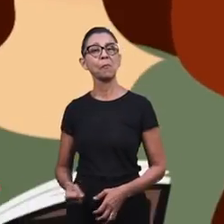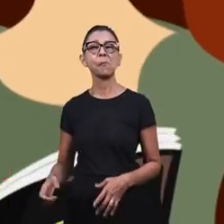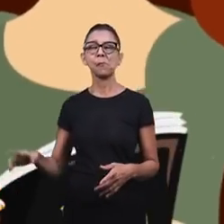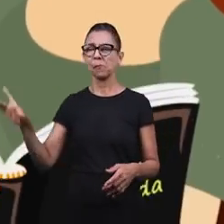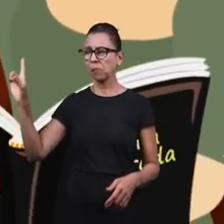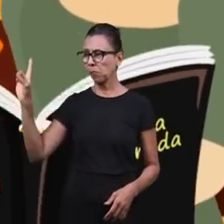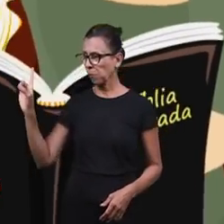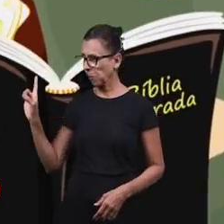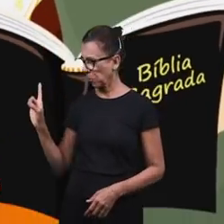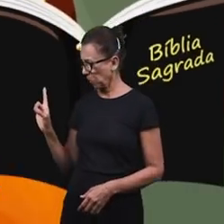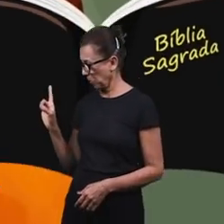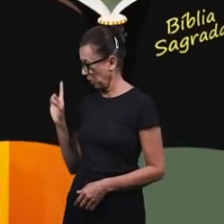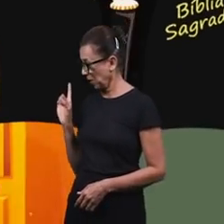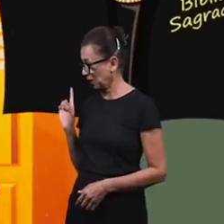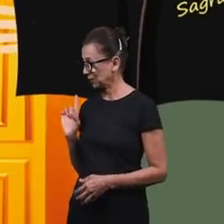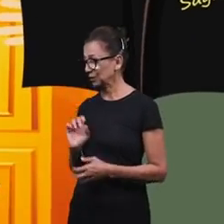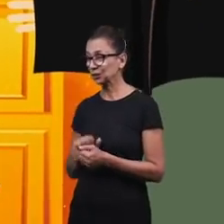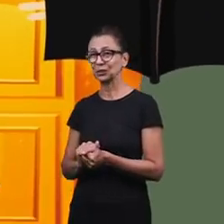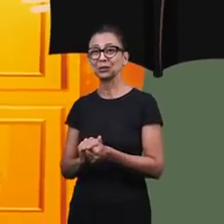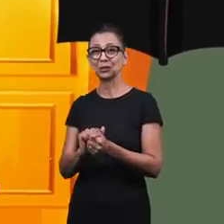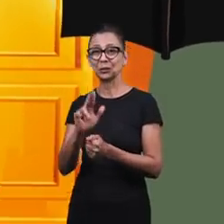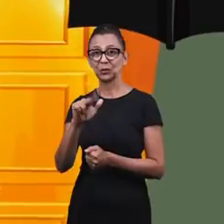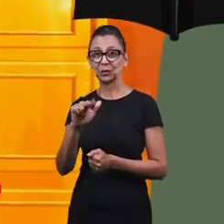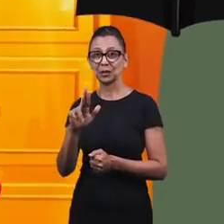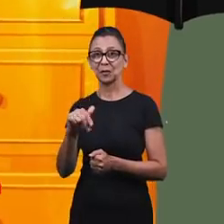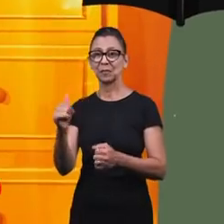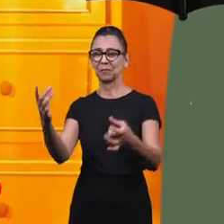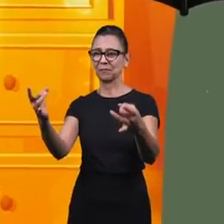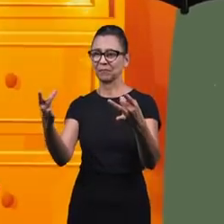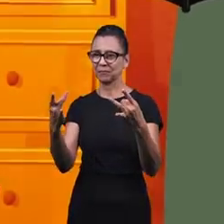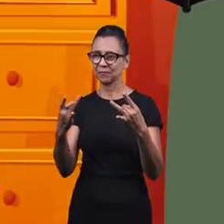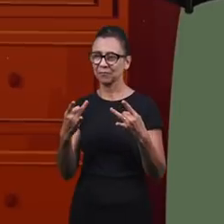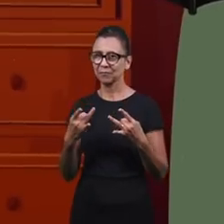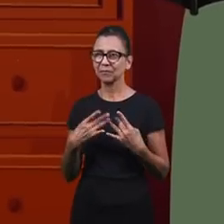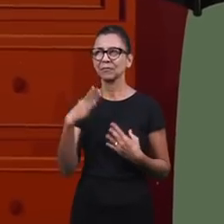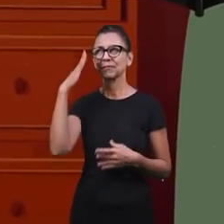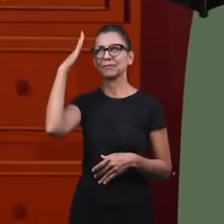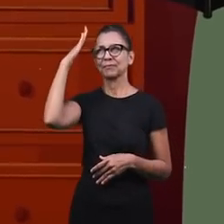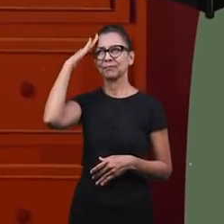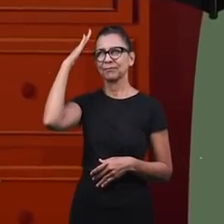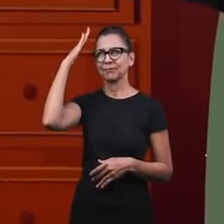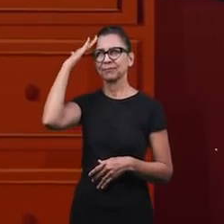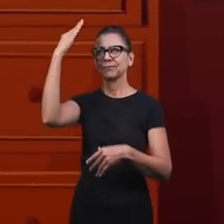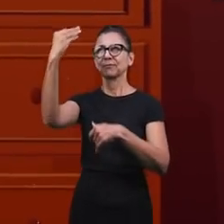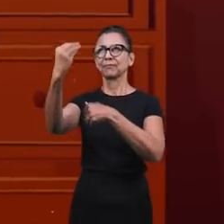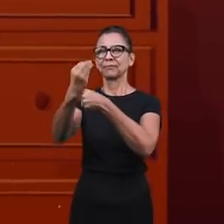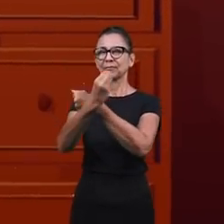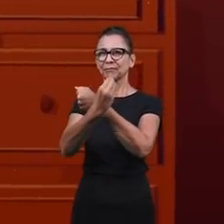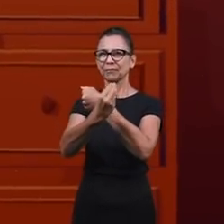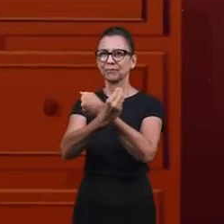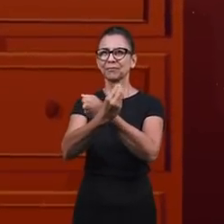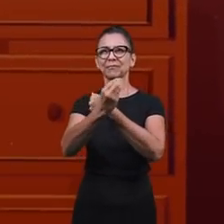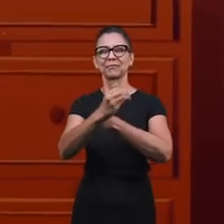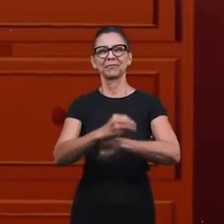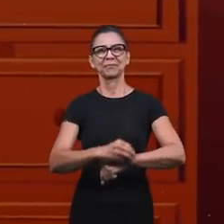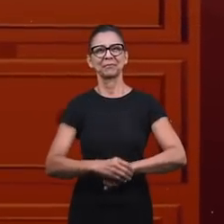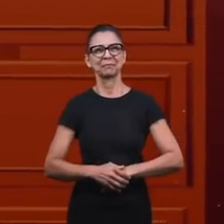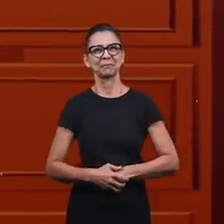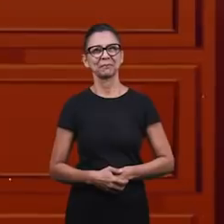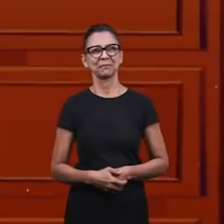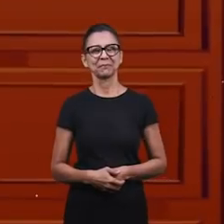Salvador. Ao meu lado essa nunca vai me deixar, pois eu sei que Ele cuida